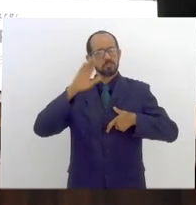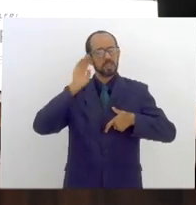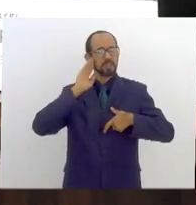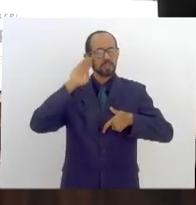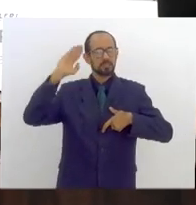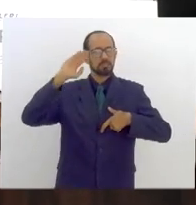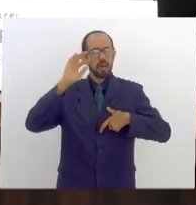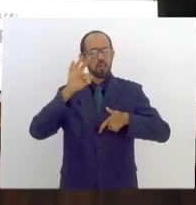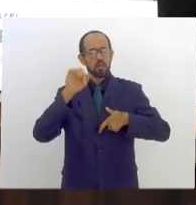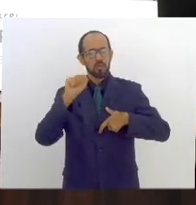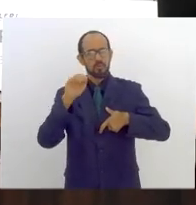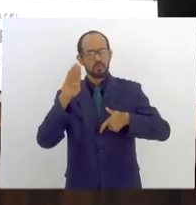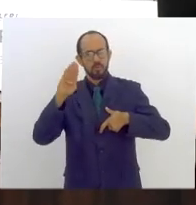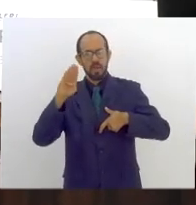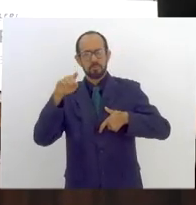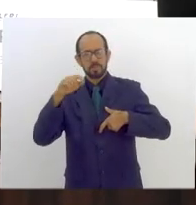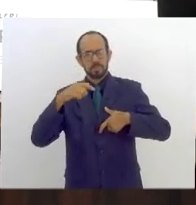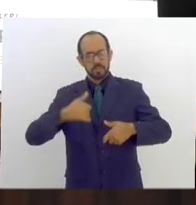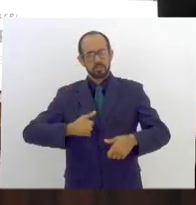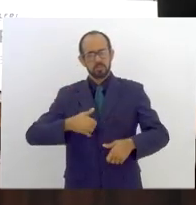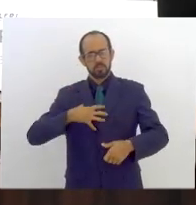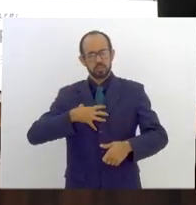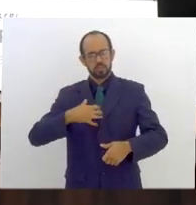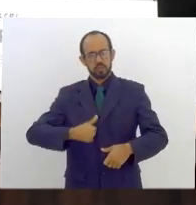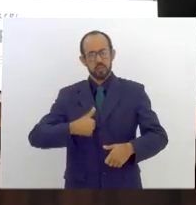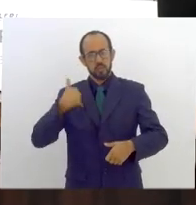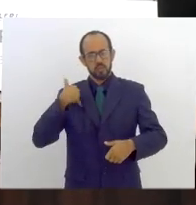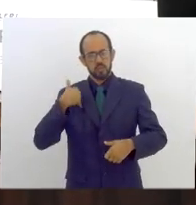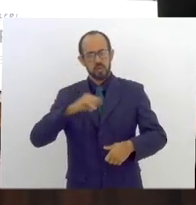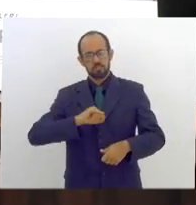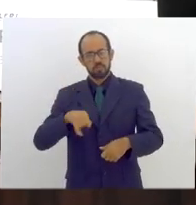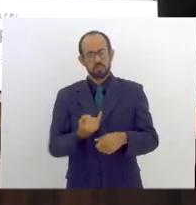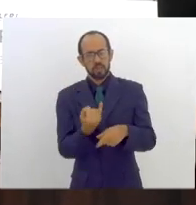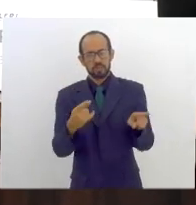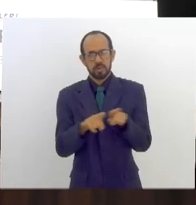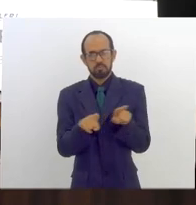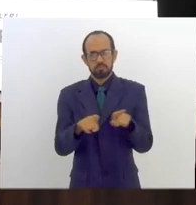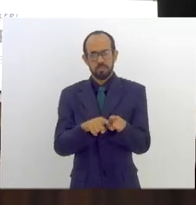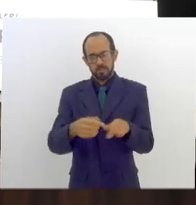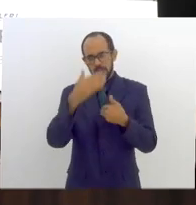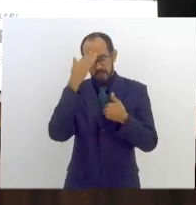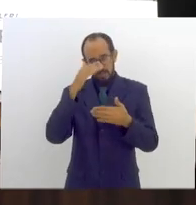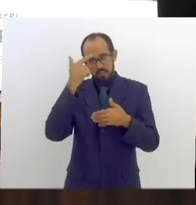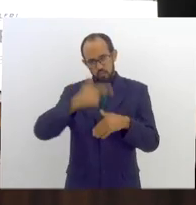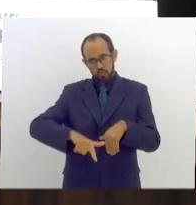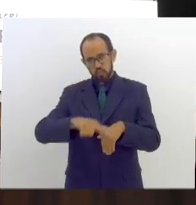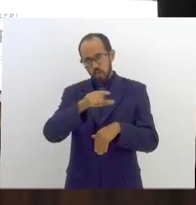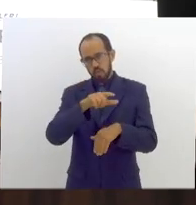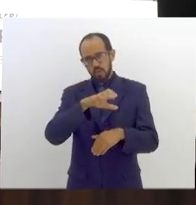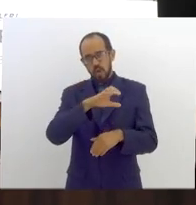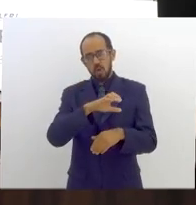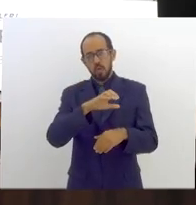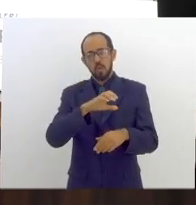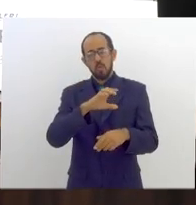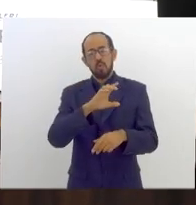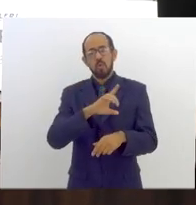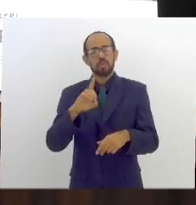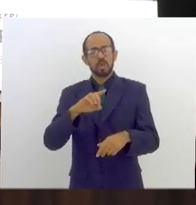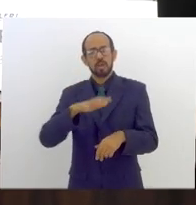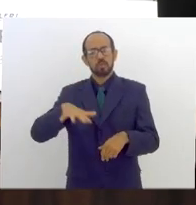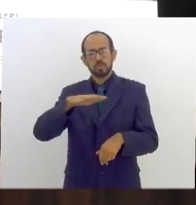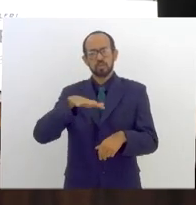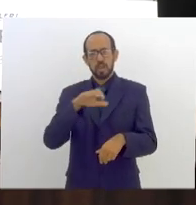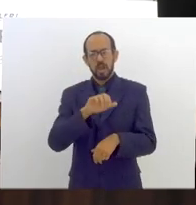Aérea Brasileira, o que muito me orgulhou. Aproveito a oportunidade para agradecer novamente ao comandante da Base Aérea, Coronel